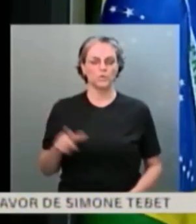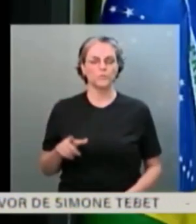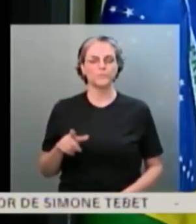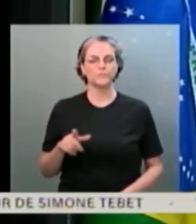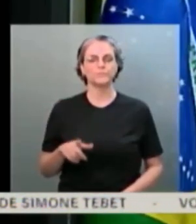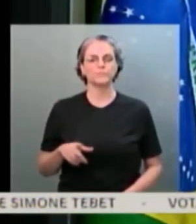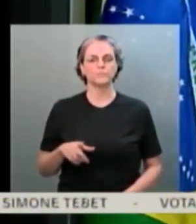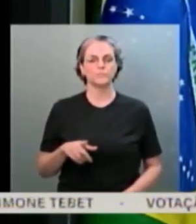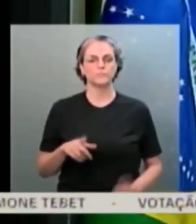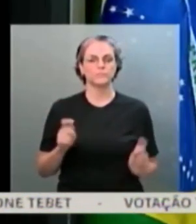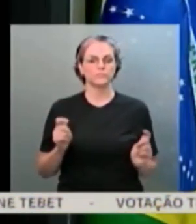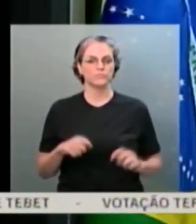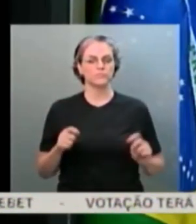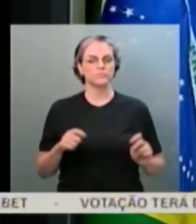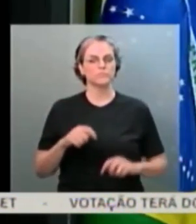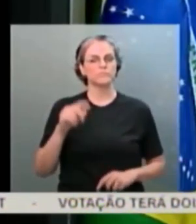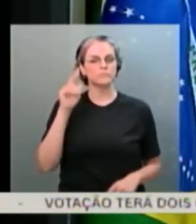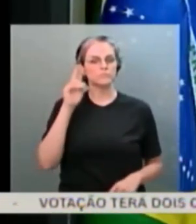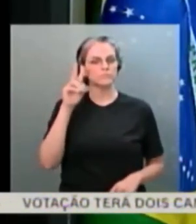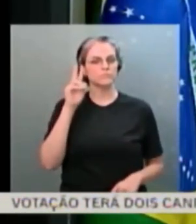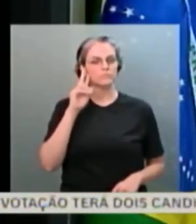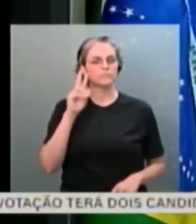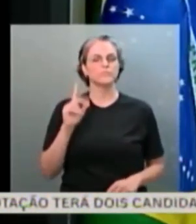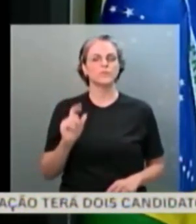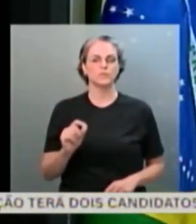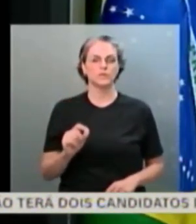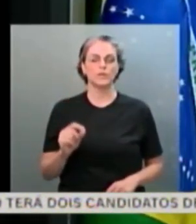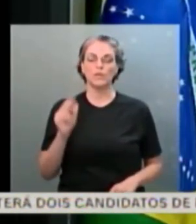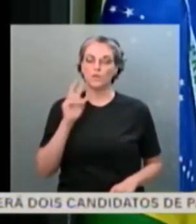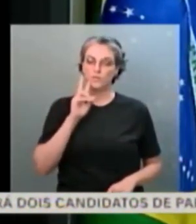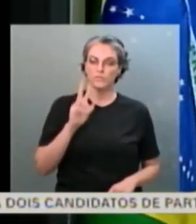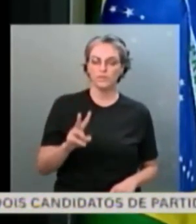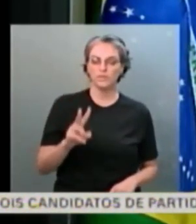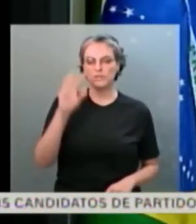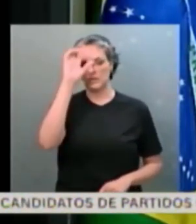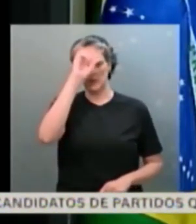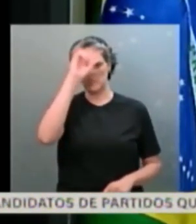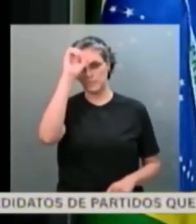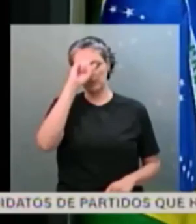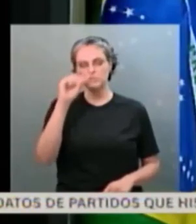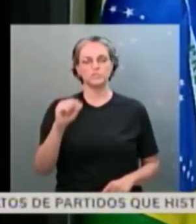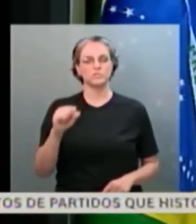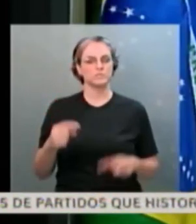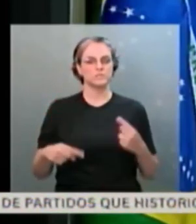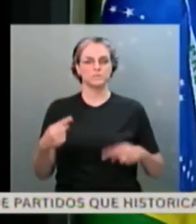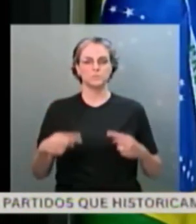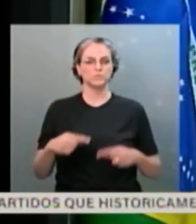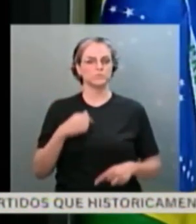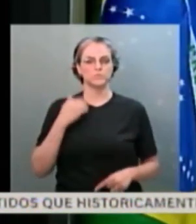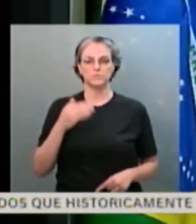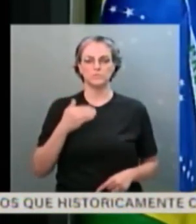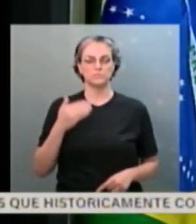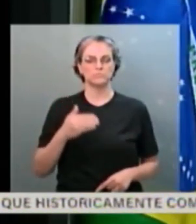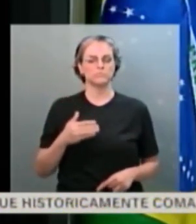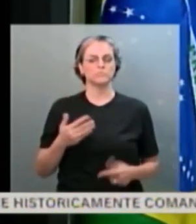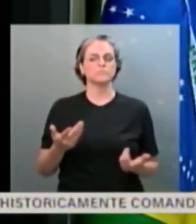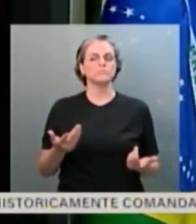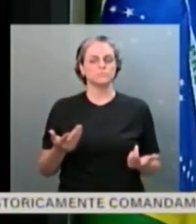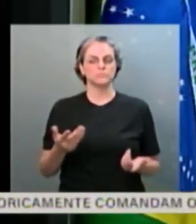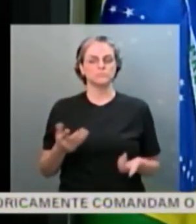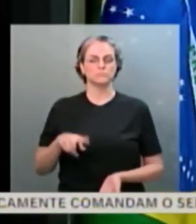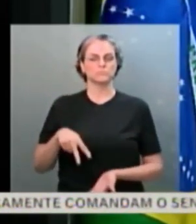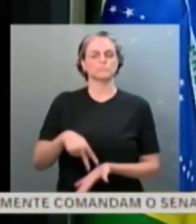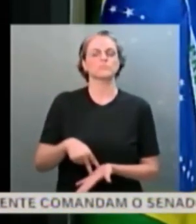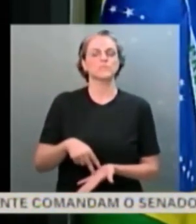Abro aspas para lembrar Ramis Tebet. Vi e aprendi que uma disputa não se ganha elevando-se tom, mais ou